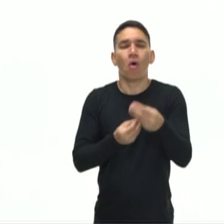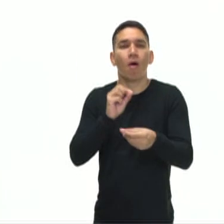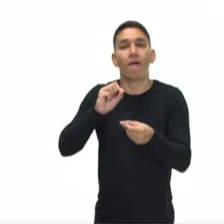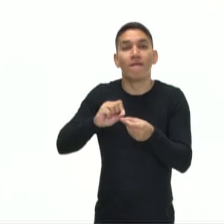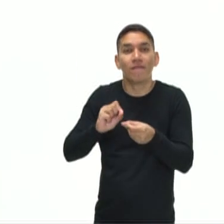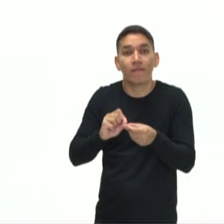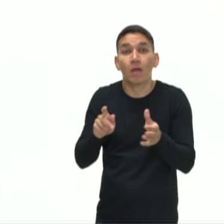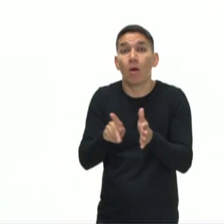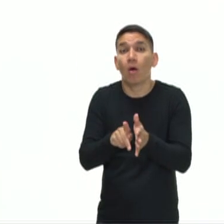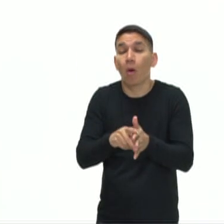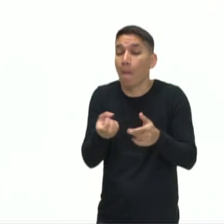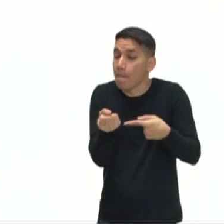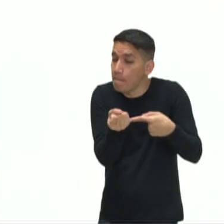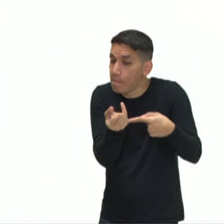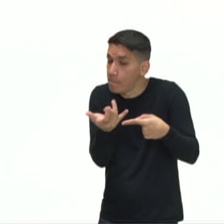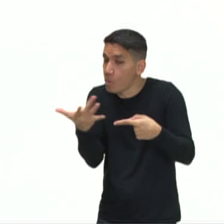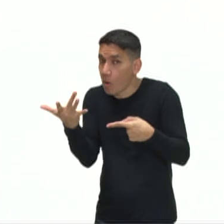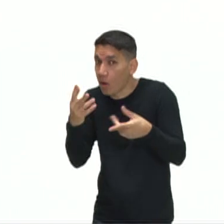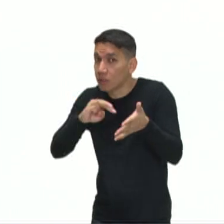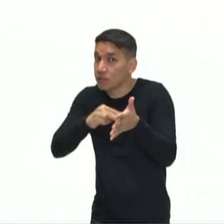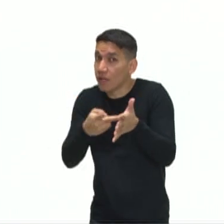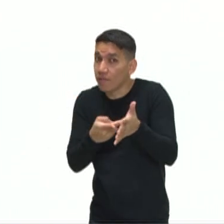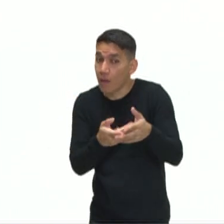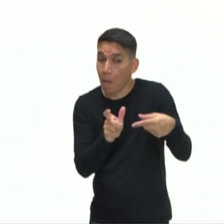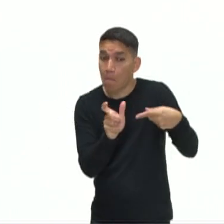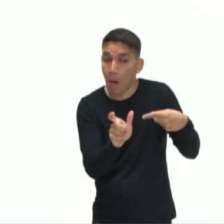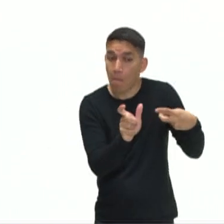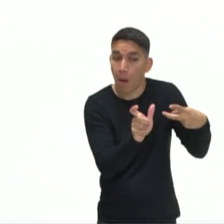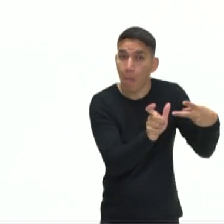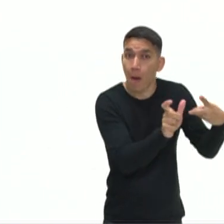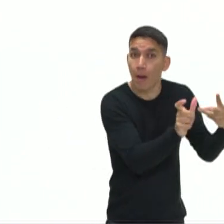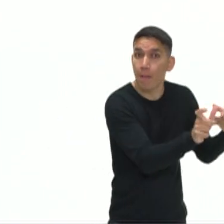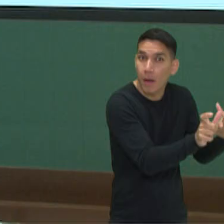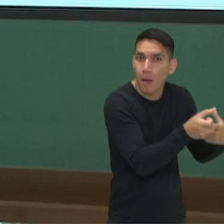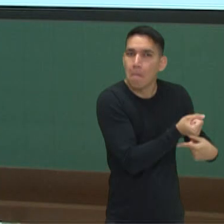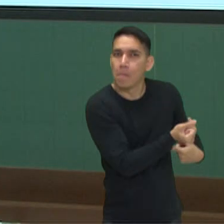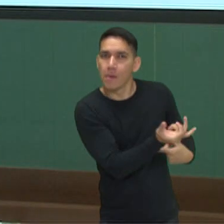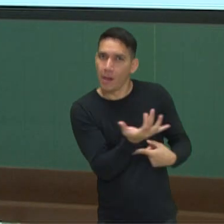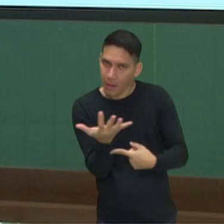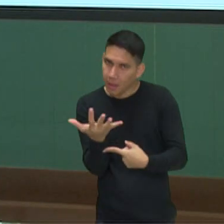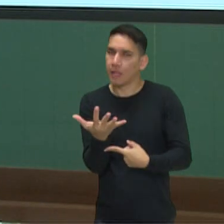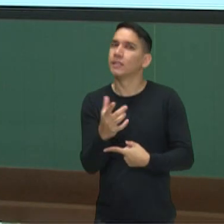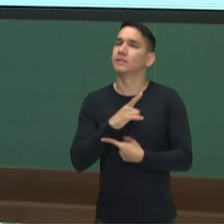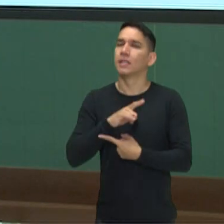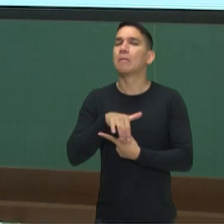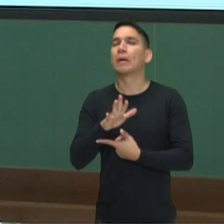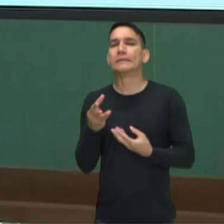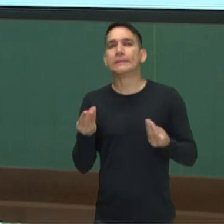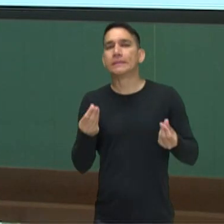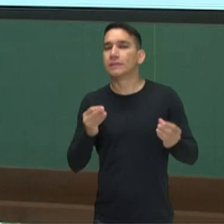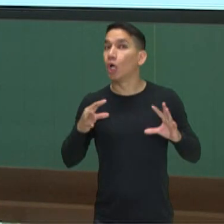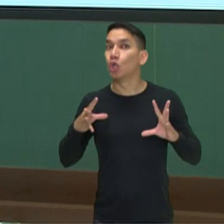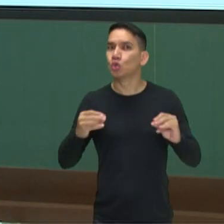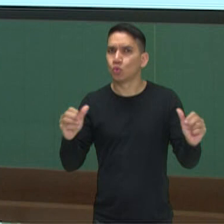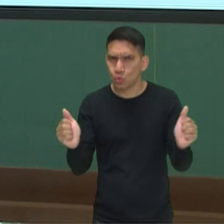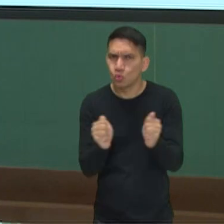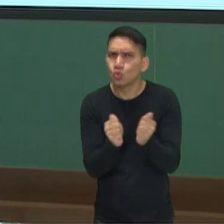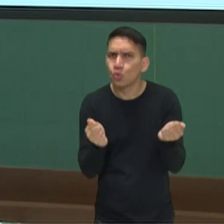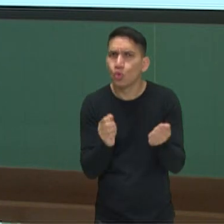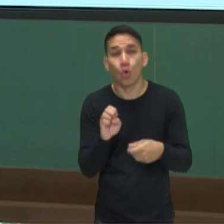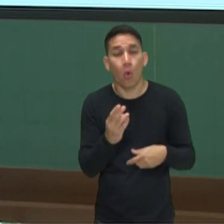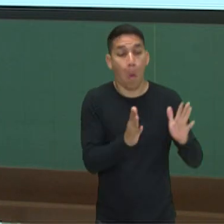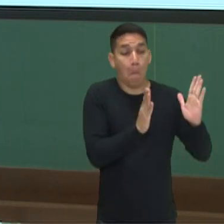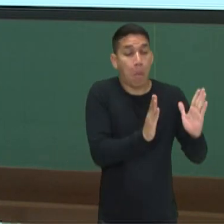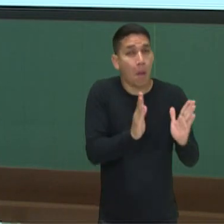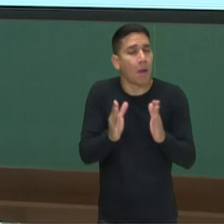um polinômio, tem mais coisa aí, por um monômio? Fazemos tudo de uma vez só? Fazemos parte